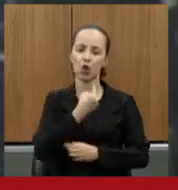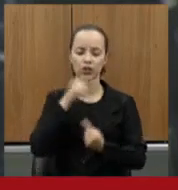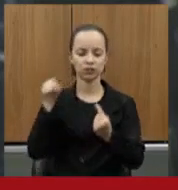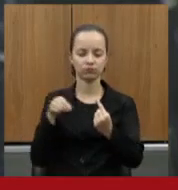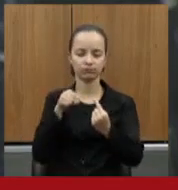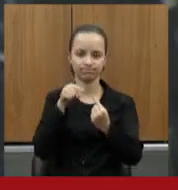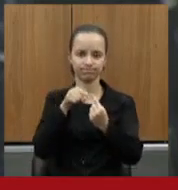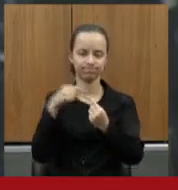histórica. Muito obrigado.